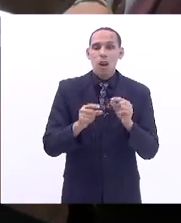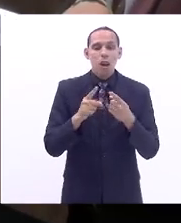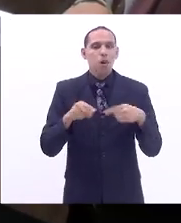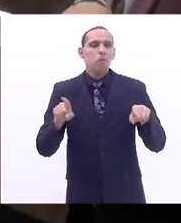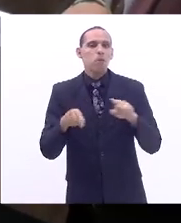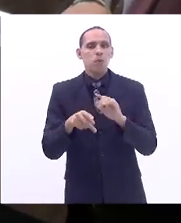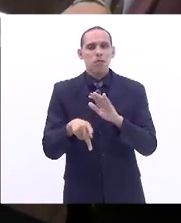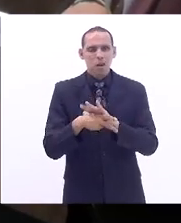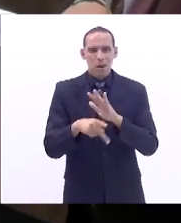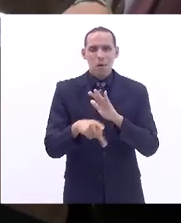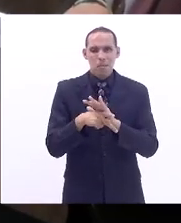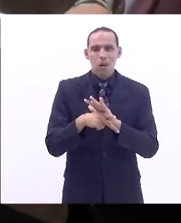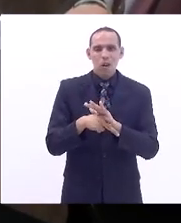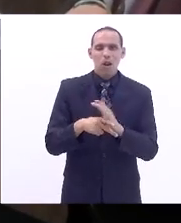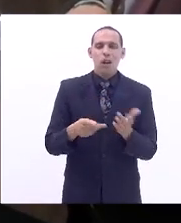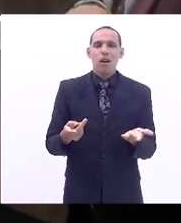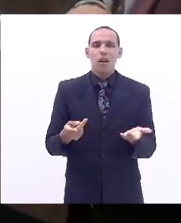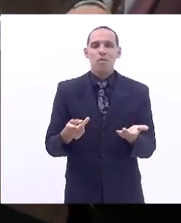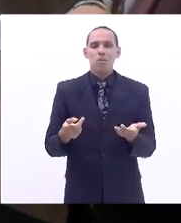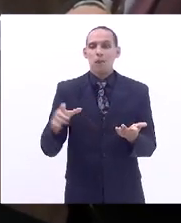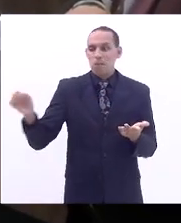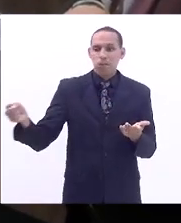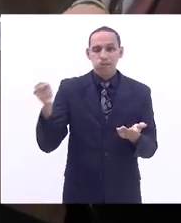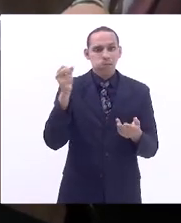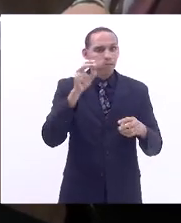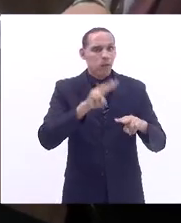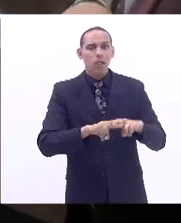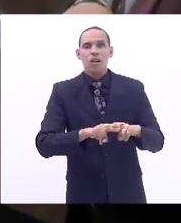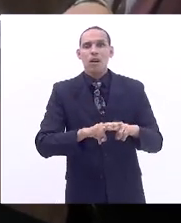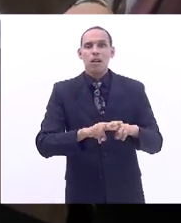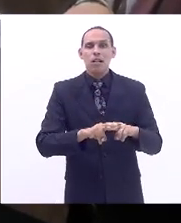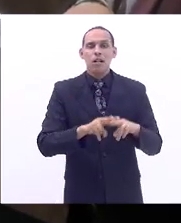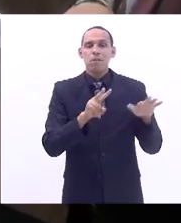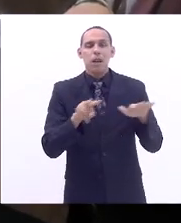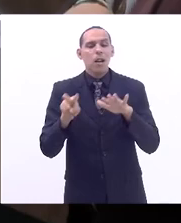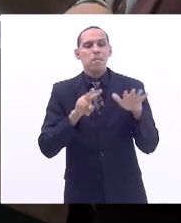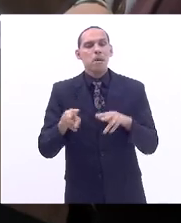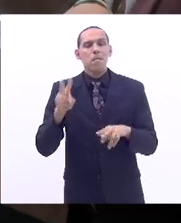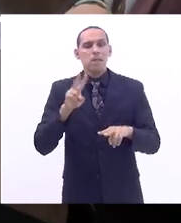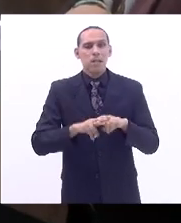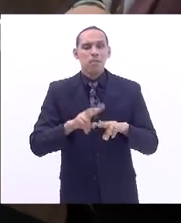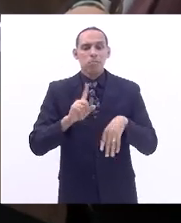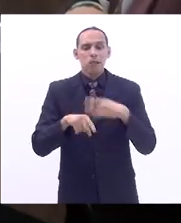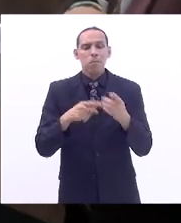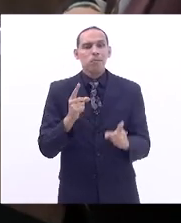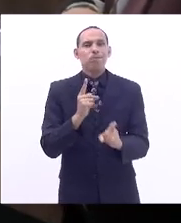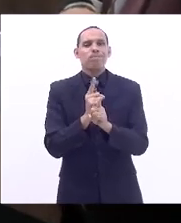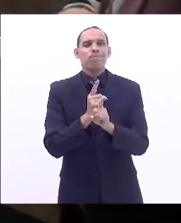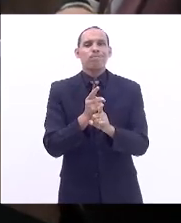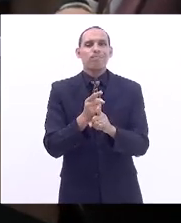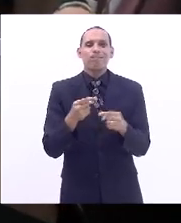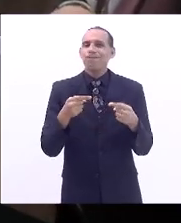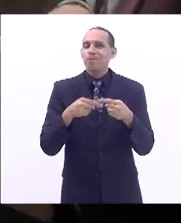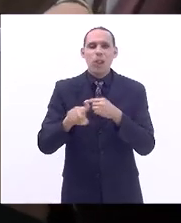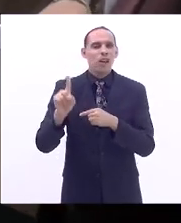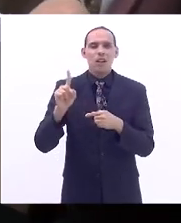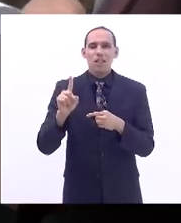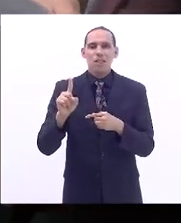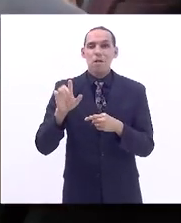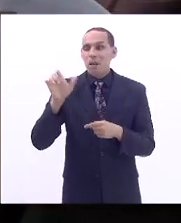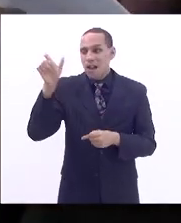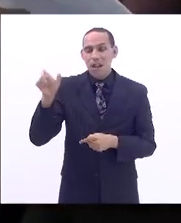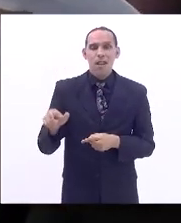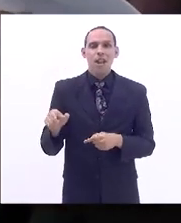um virtuose que foi preso absurdamente passou semanas preso depois constatou que não tinha nada a ver com o fato